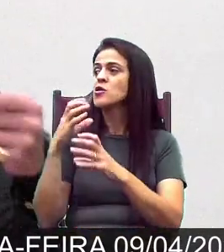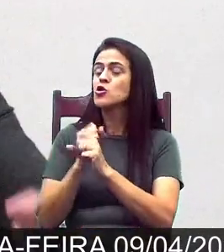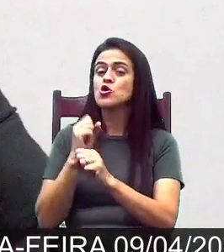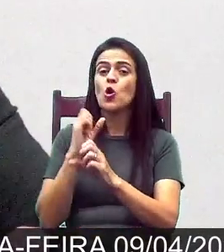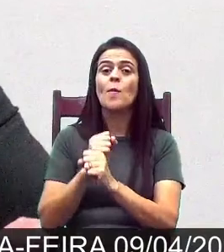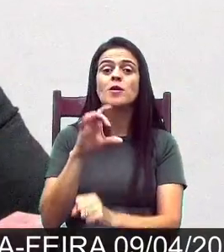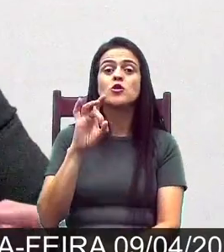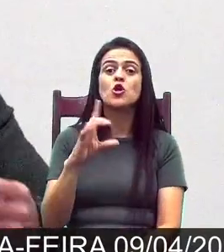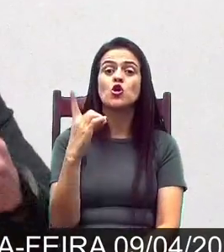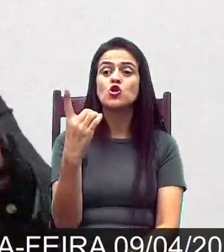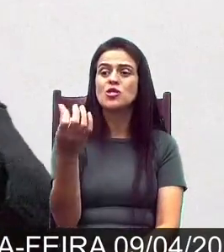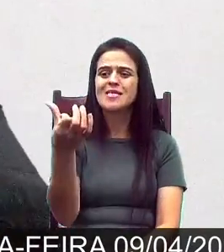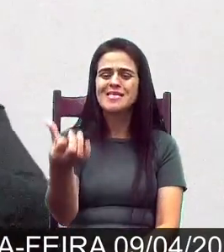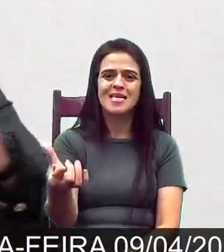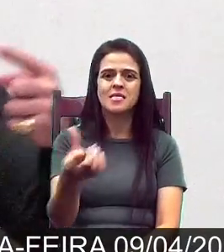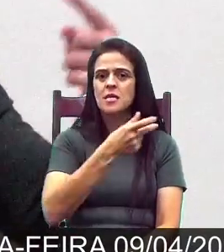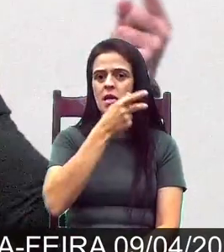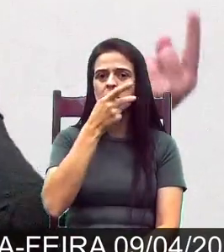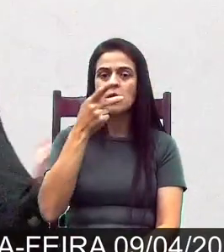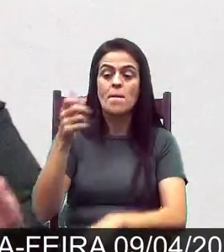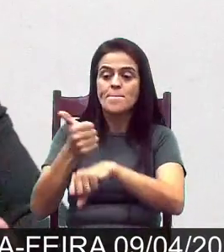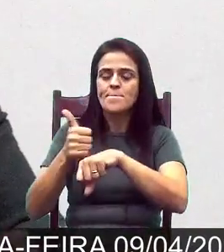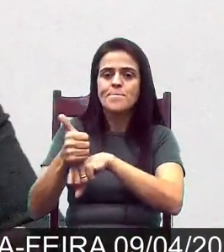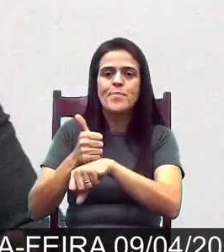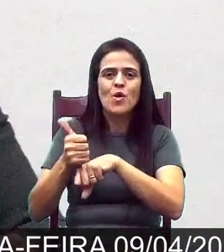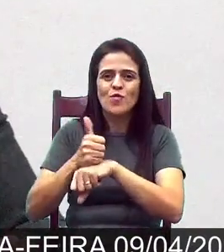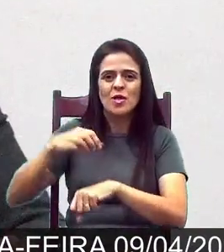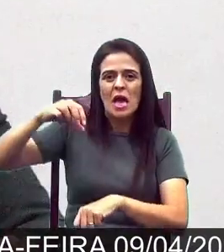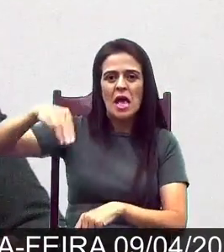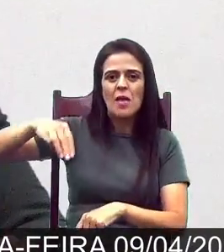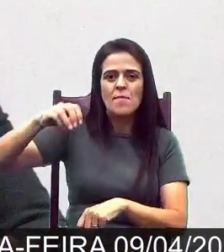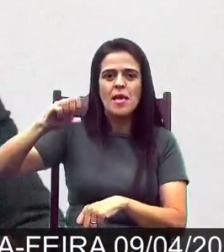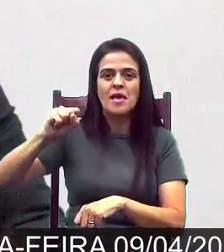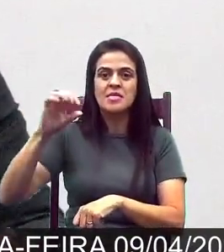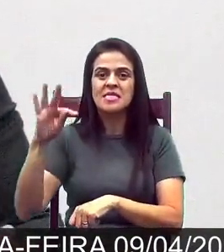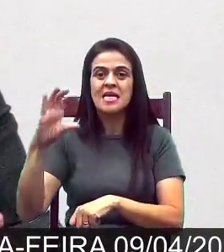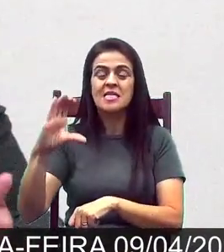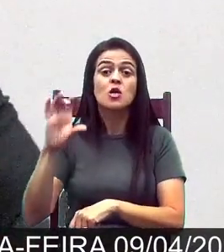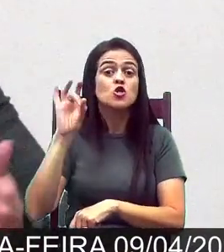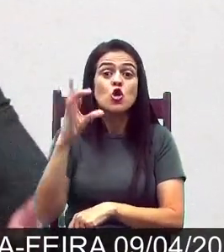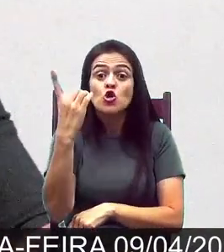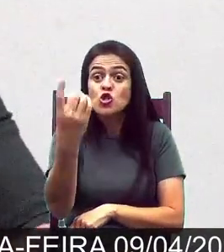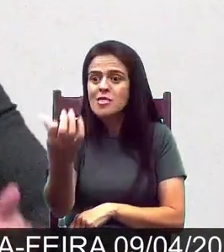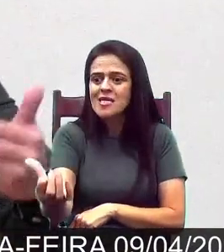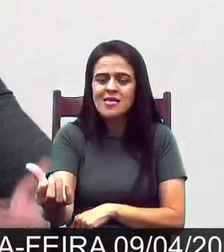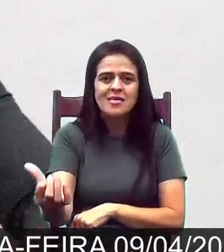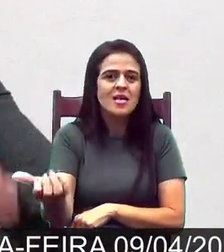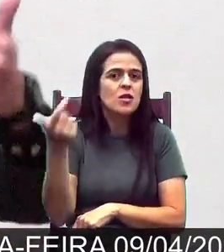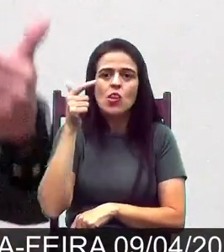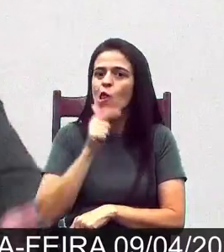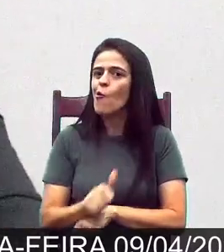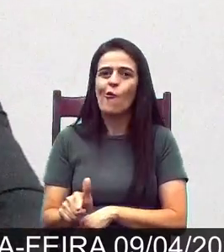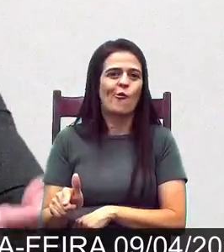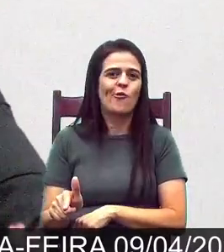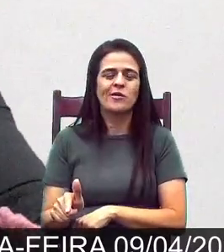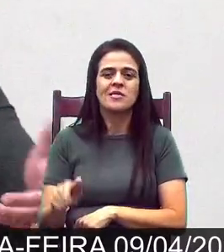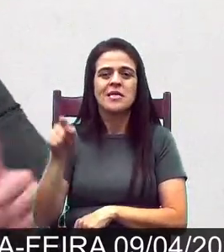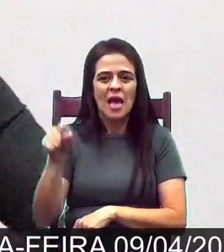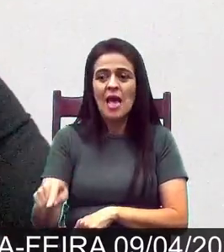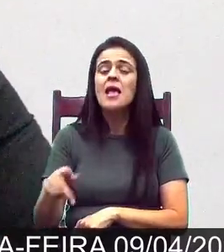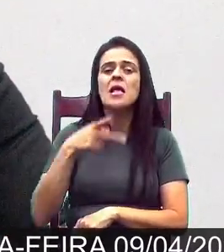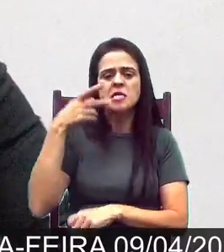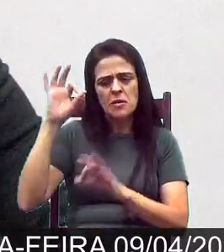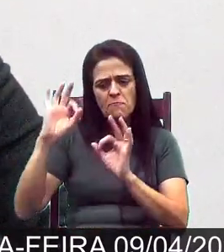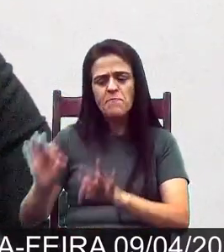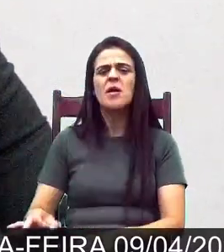16 agentes para gerir uma cidade do tamanho de Catalão. Eles tentam cumprir e muito bem o